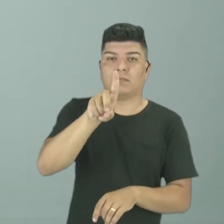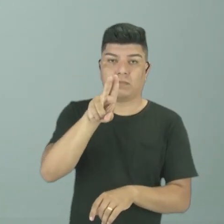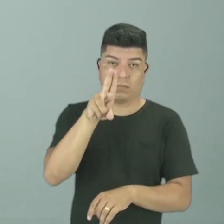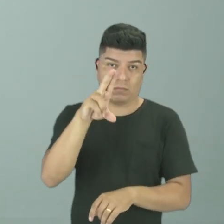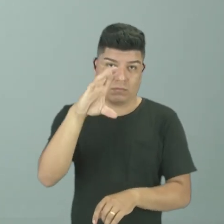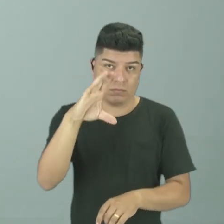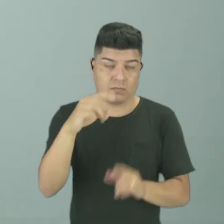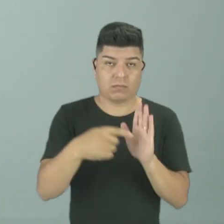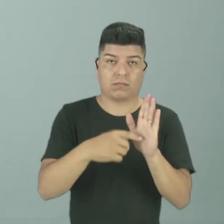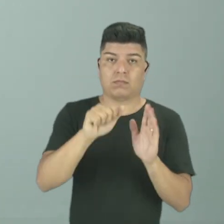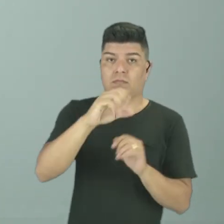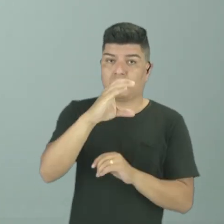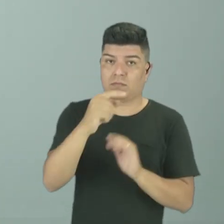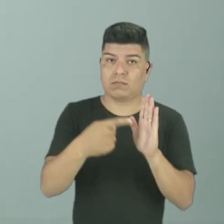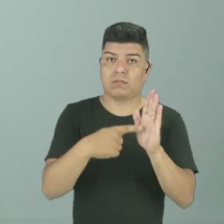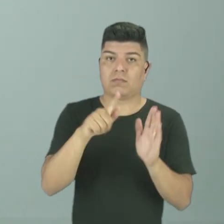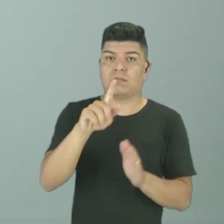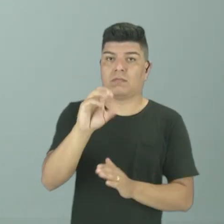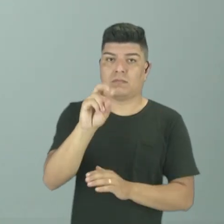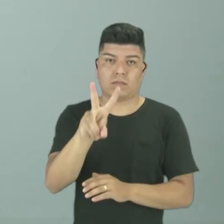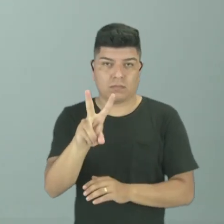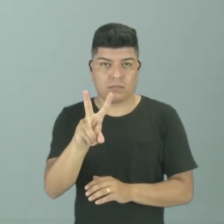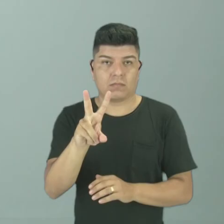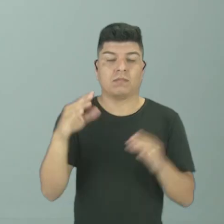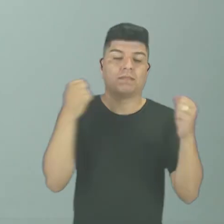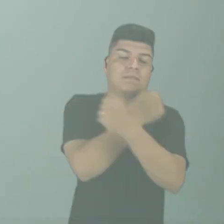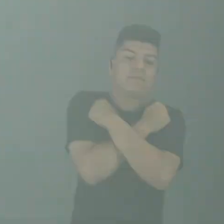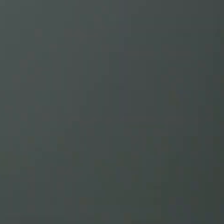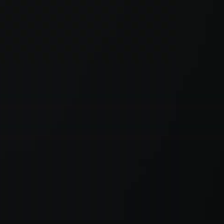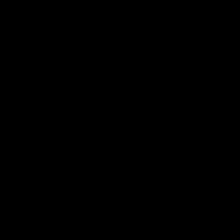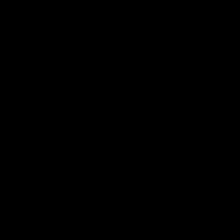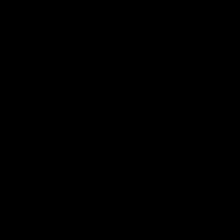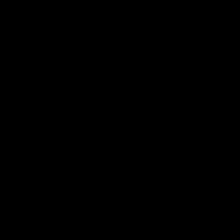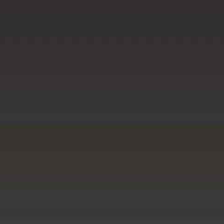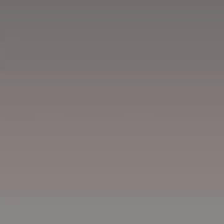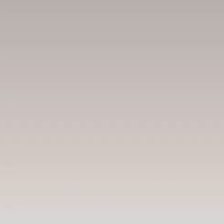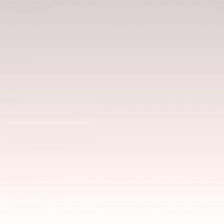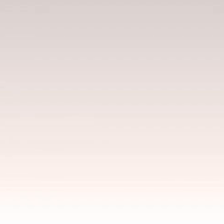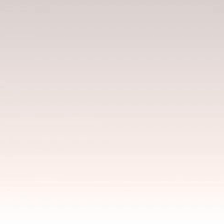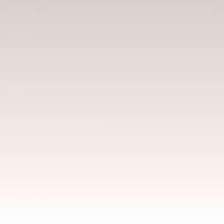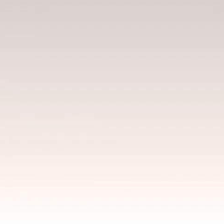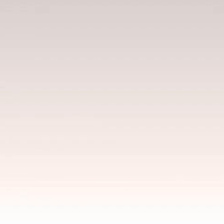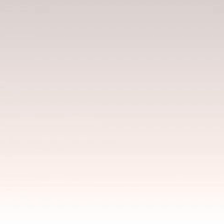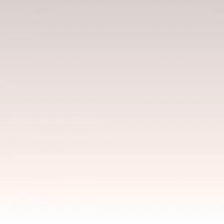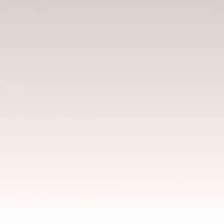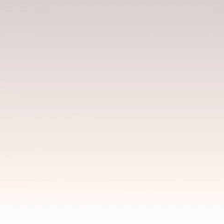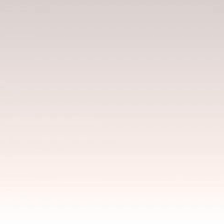www.educ.ac.gov.br. Um abraço a todos.